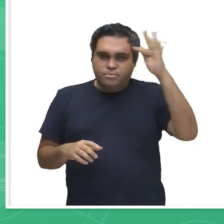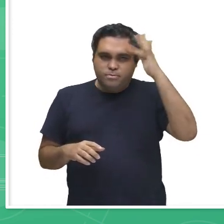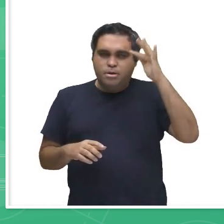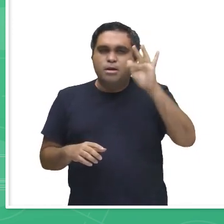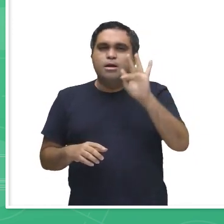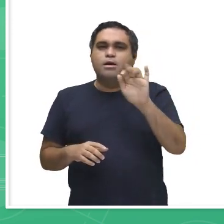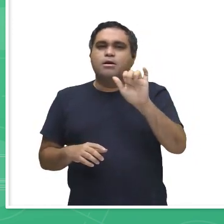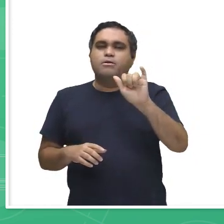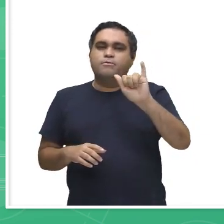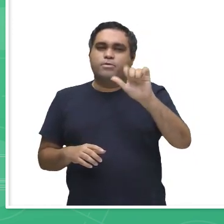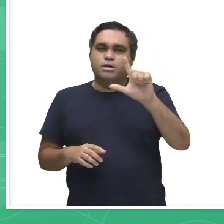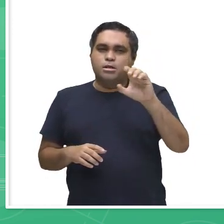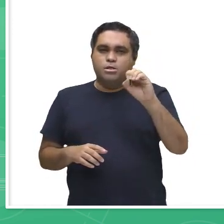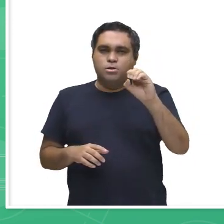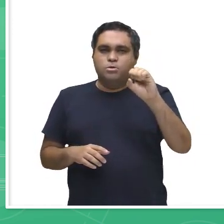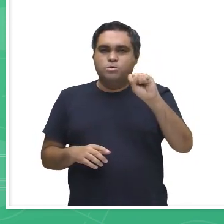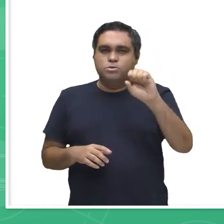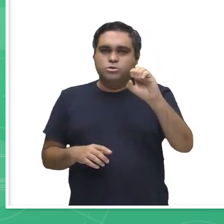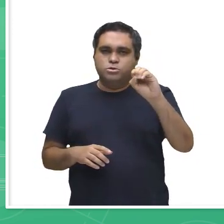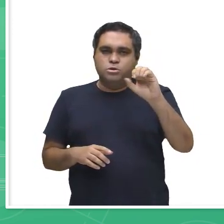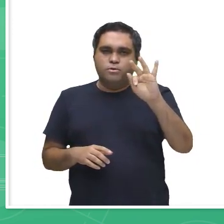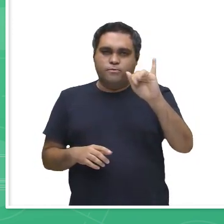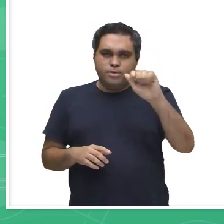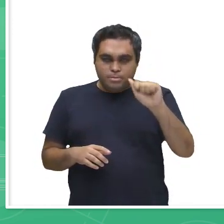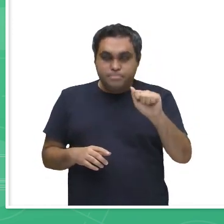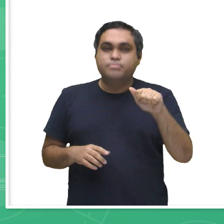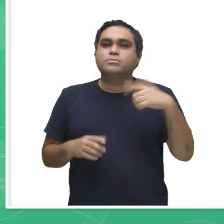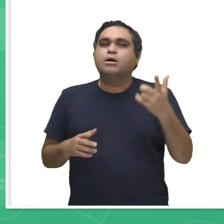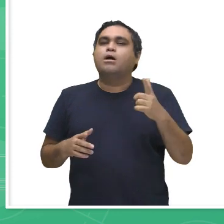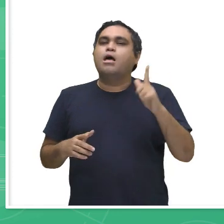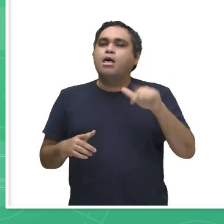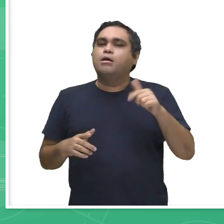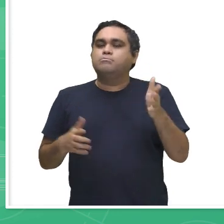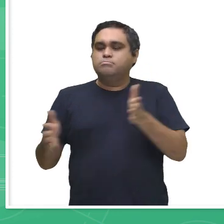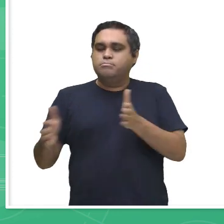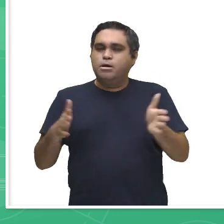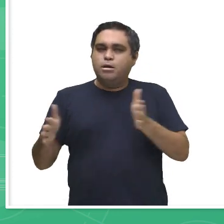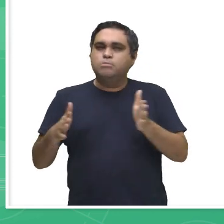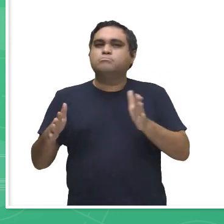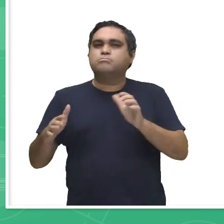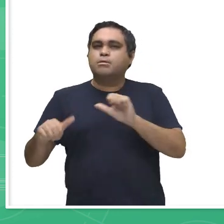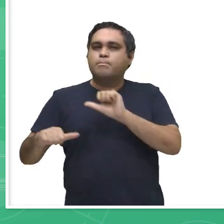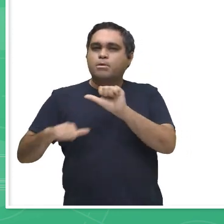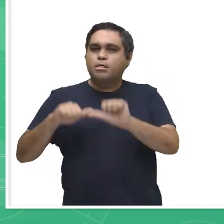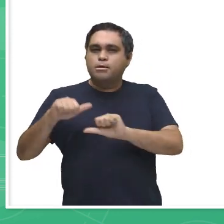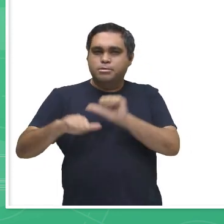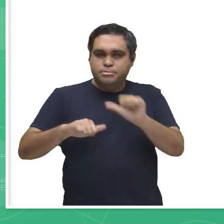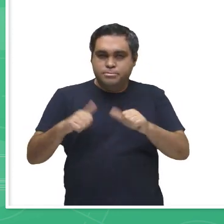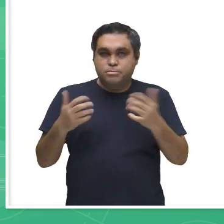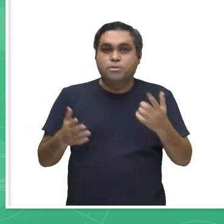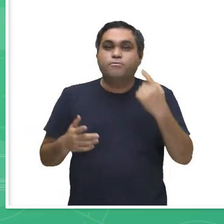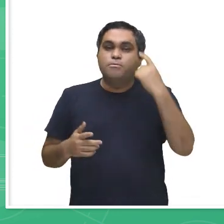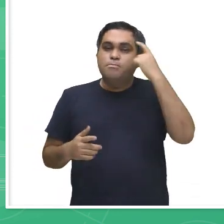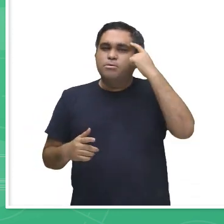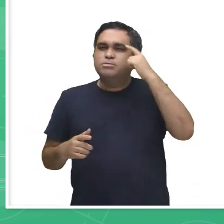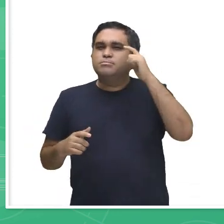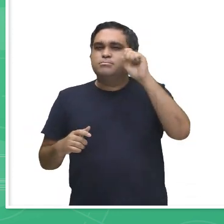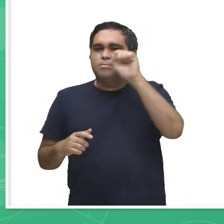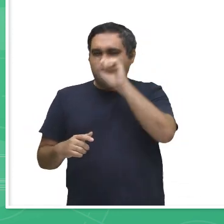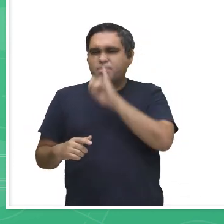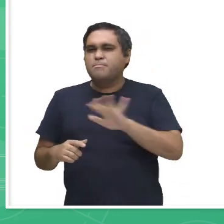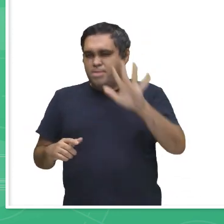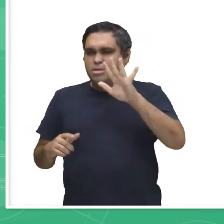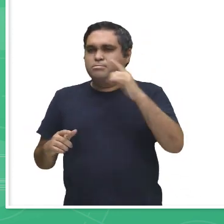grandes transformações. Eu vou mostrar daqui a pouquinho um mapa mental aqui para vocês vão perceber um pouco isso daí. Nós estamos